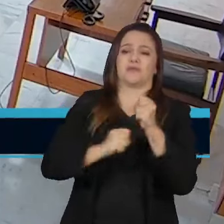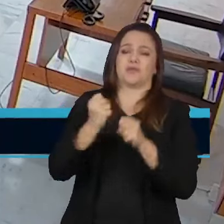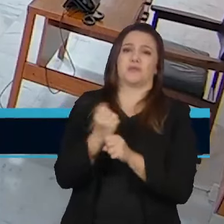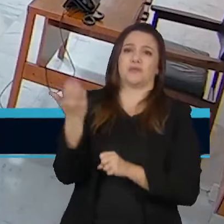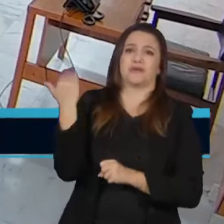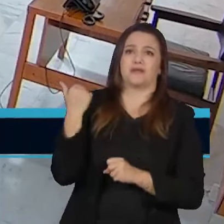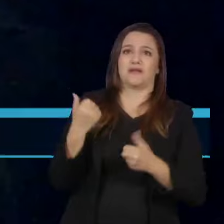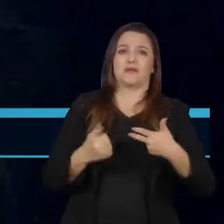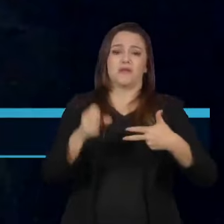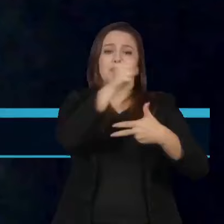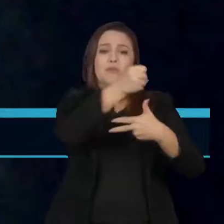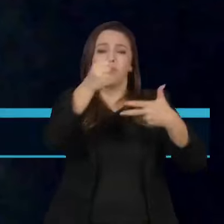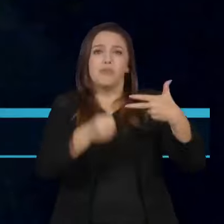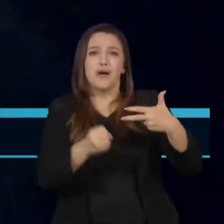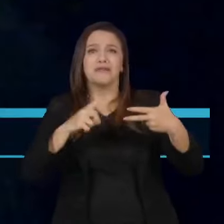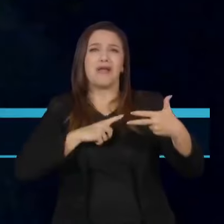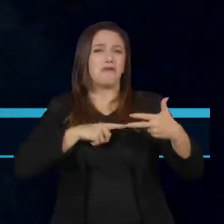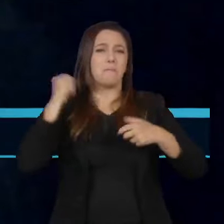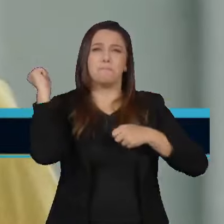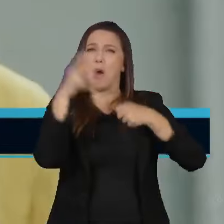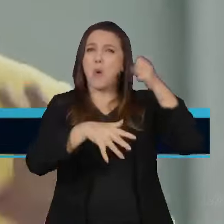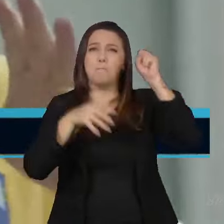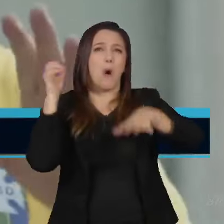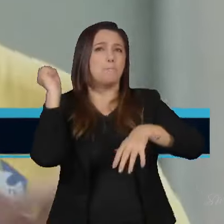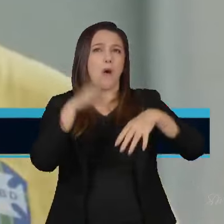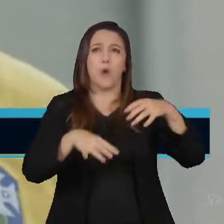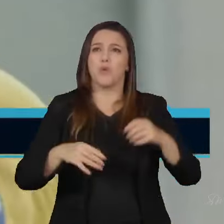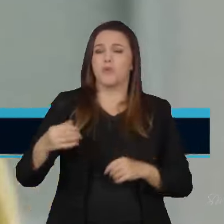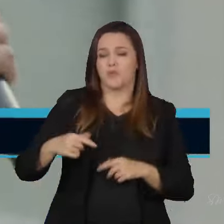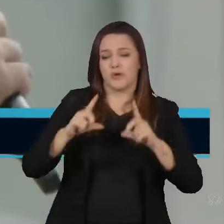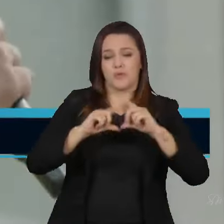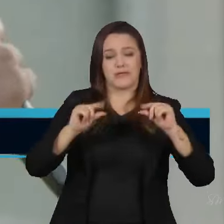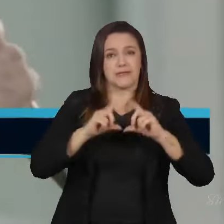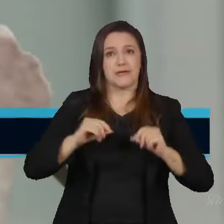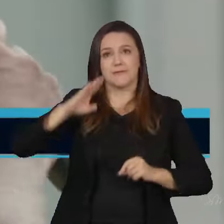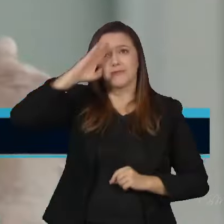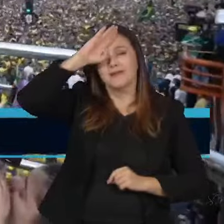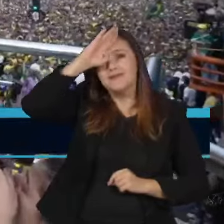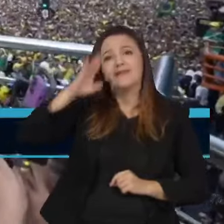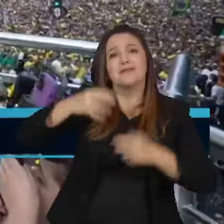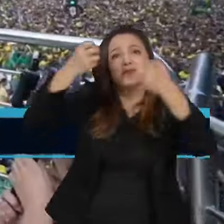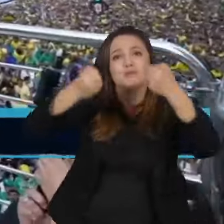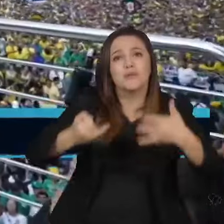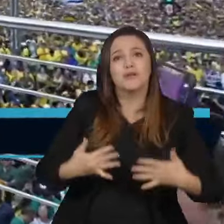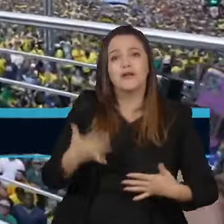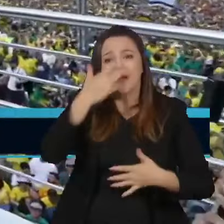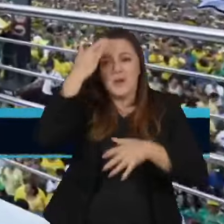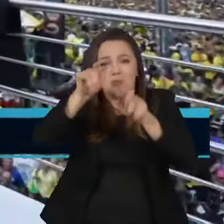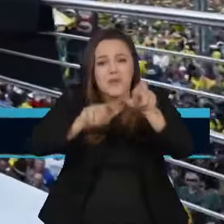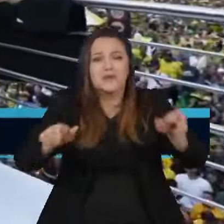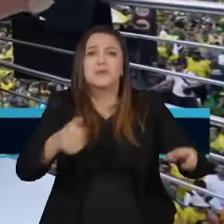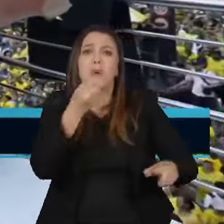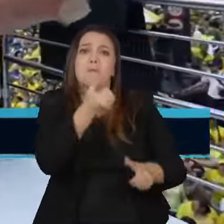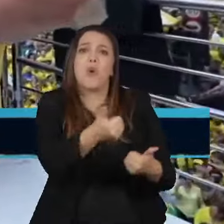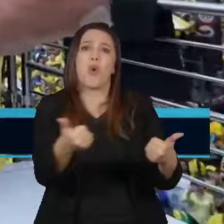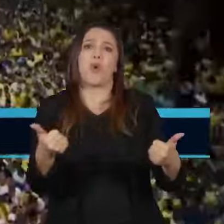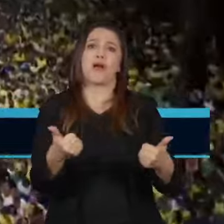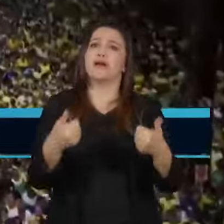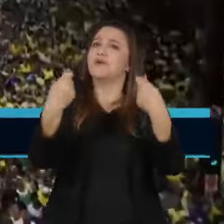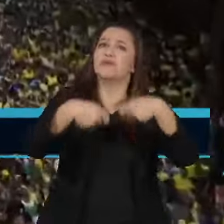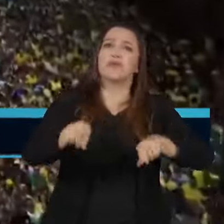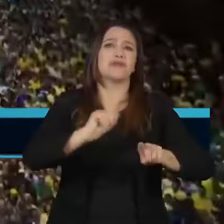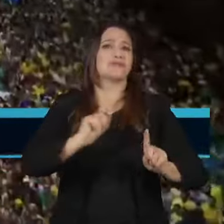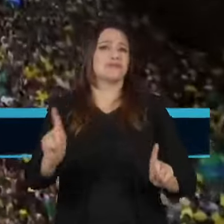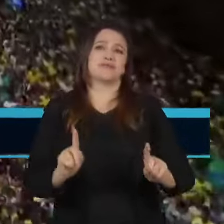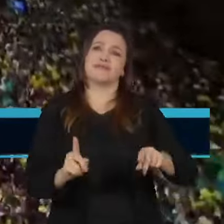dos três poderes foram depredados em Brasília. Bolsonaro reafirmou que são pessoas de bem e que não merecem ficar presas e apelou para o